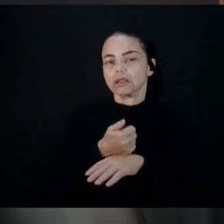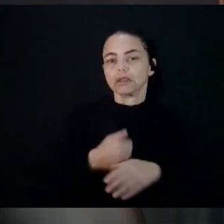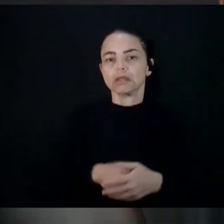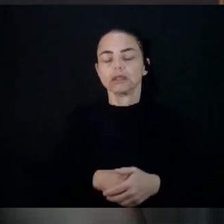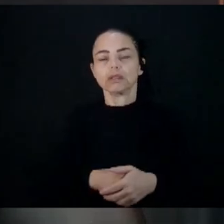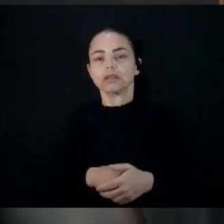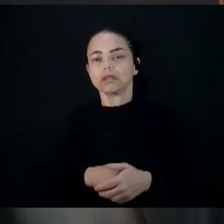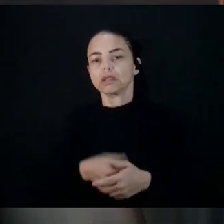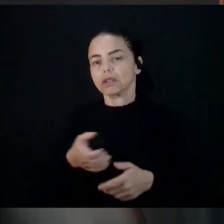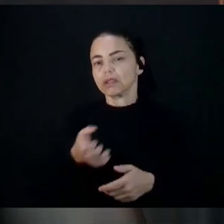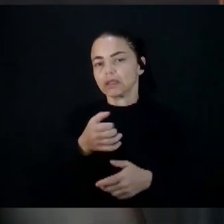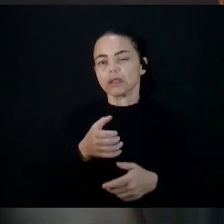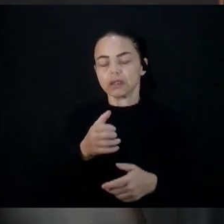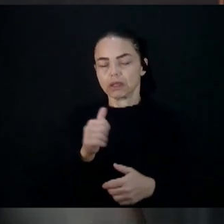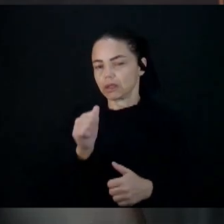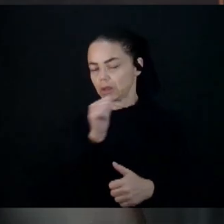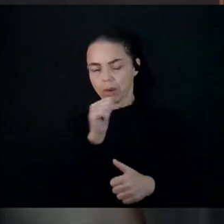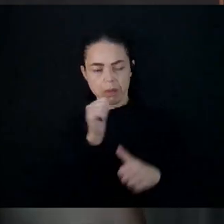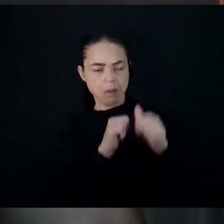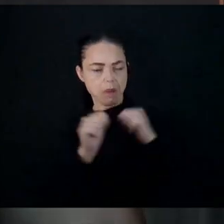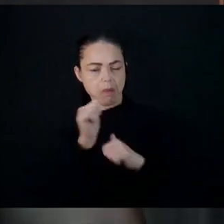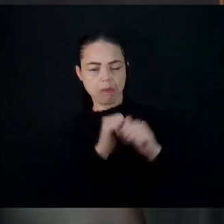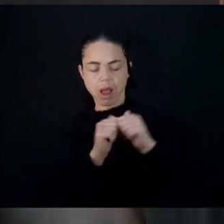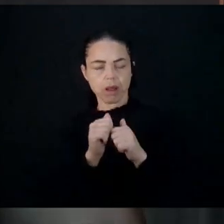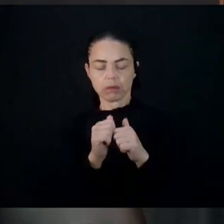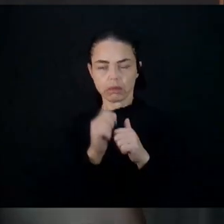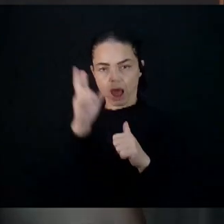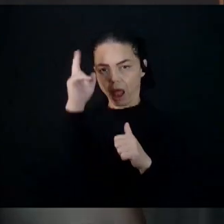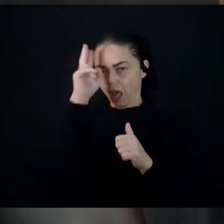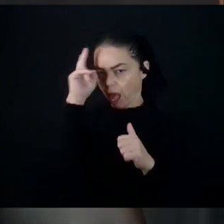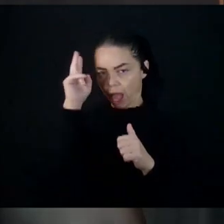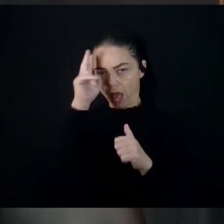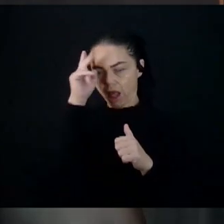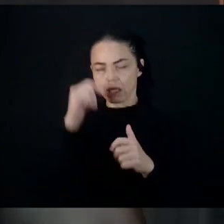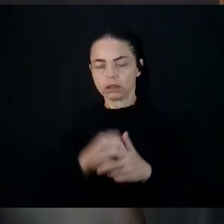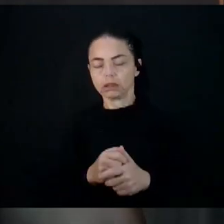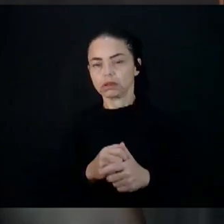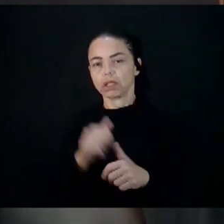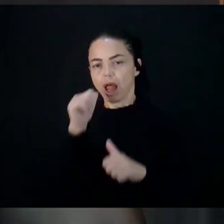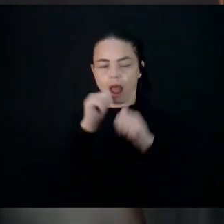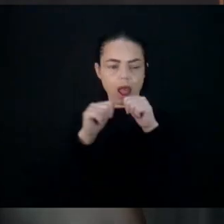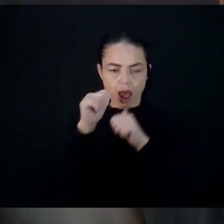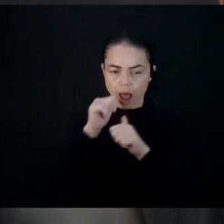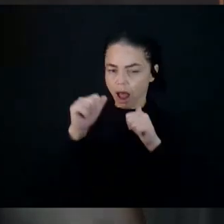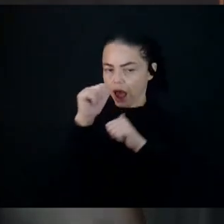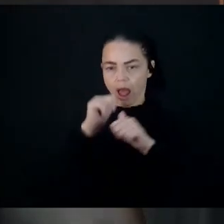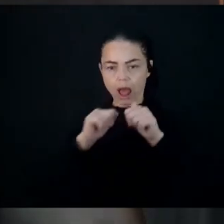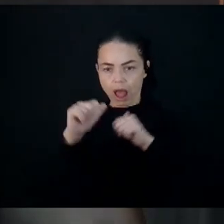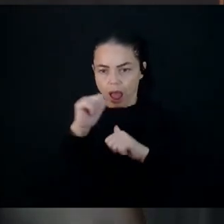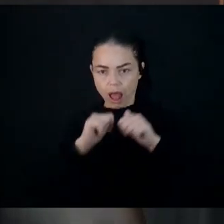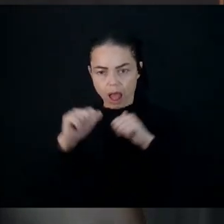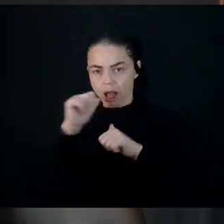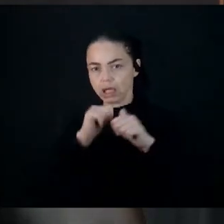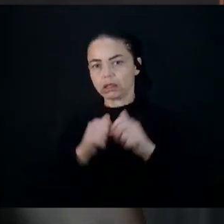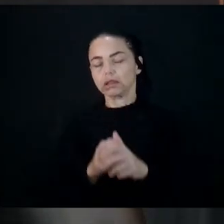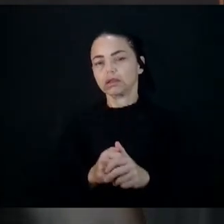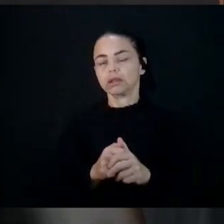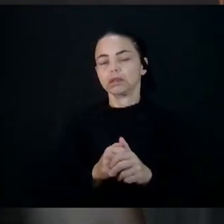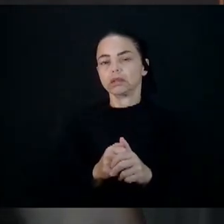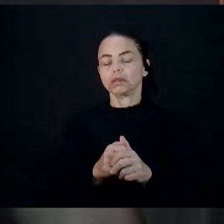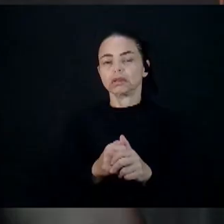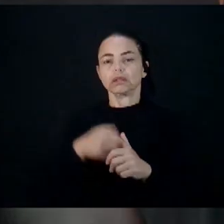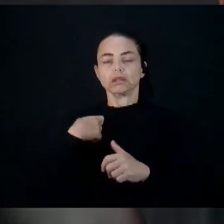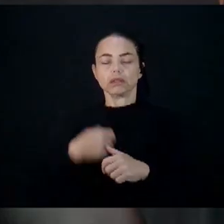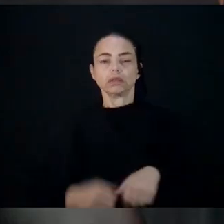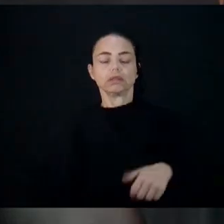muito falar assim, não, mas eu não fico bêbada, tá tudo bem. Mas isso é comum mesmo, quando a pessoa vai bebendo uma quantidade maior, ela vai precisando de uma quantidade cada